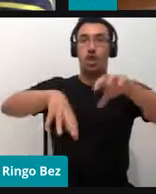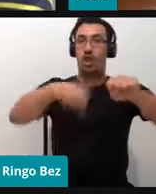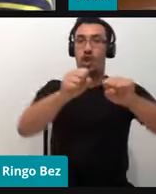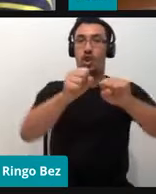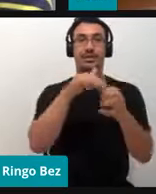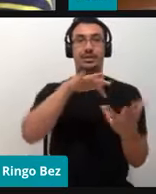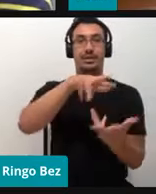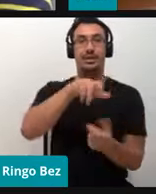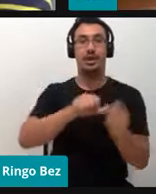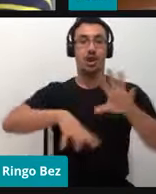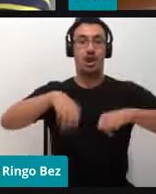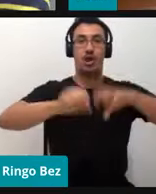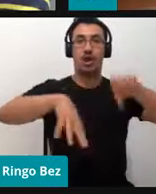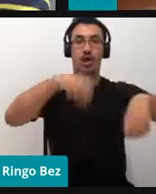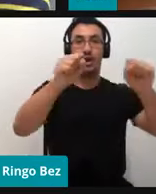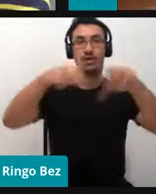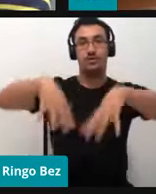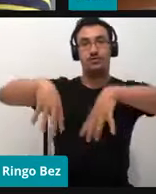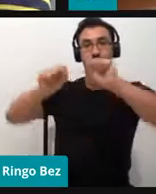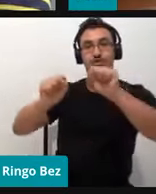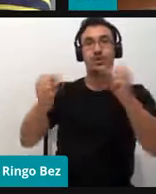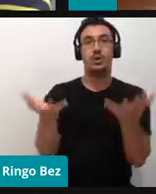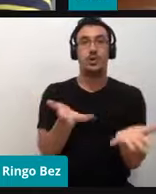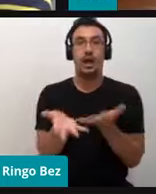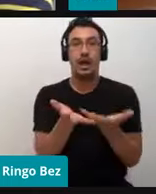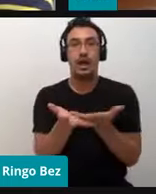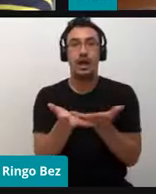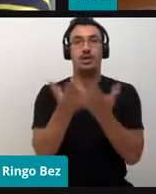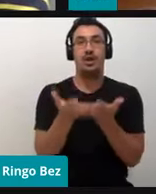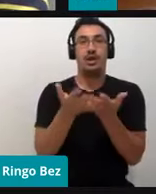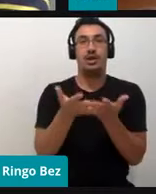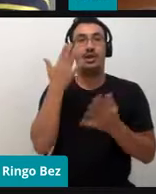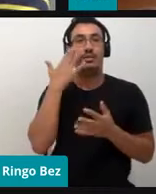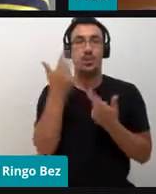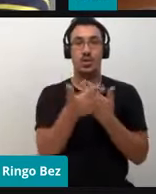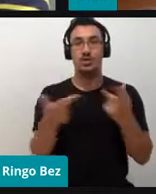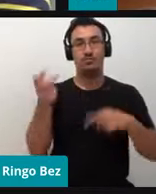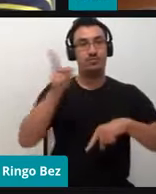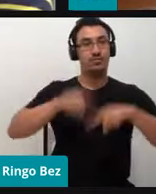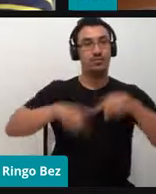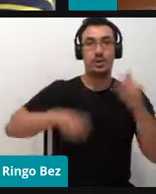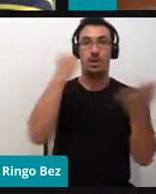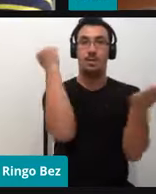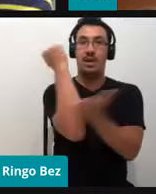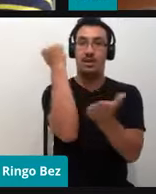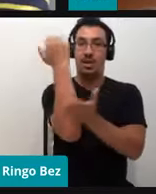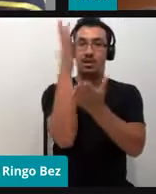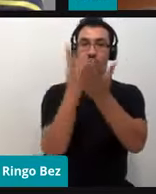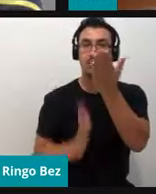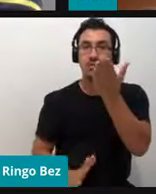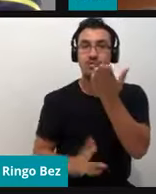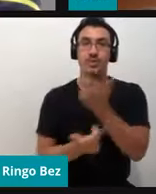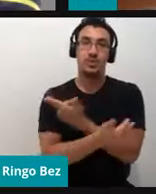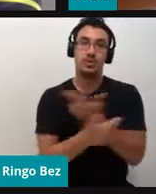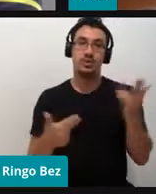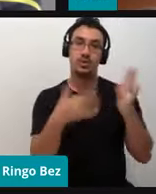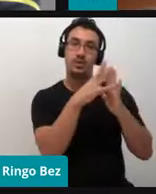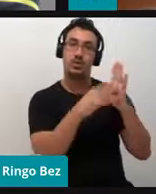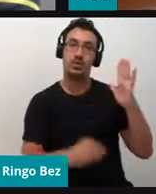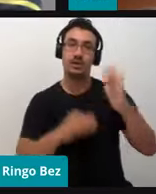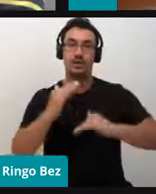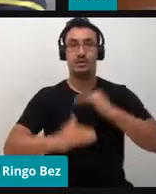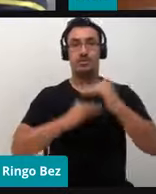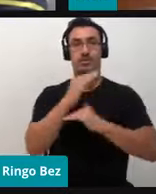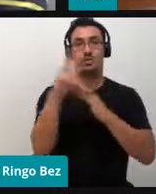favorece grilagem de terras, garimpo, atividades ilegais, né? Desmatamento, né? E é esse modelo de desenvolvimento que,